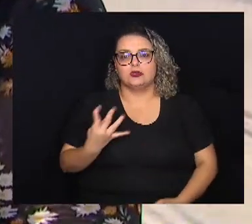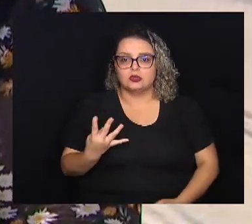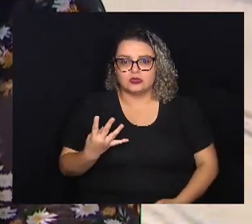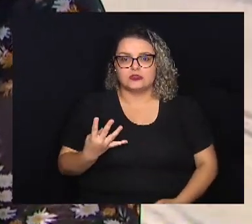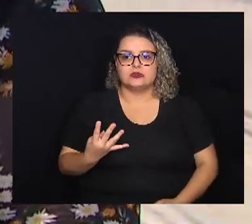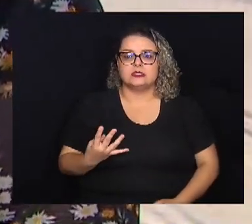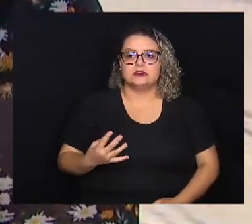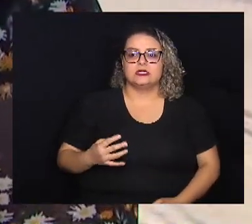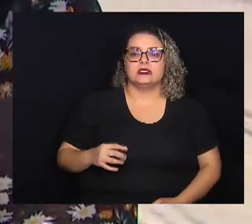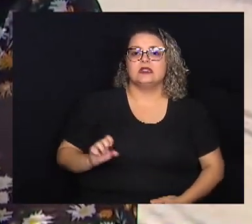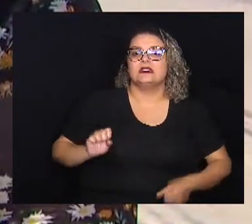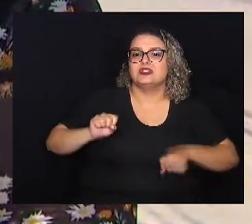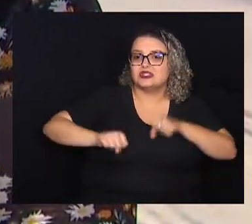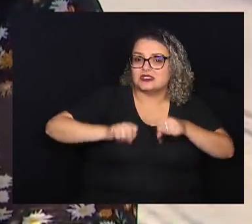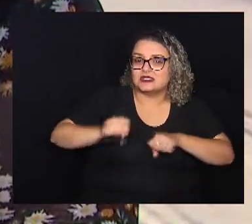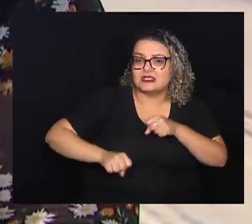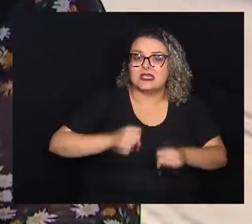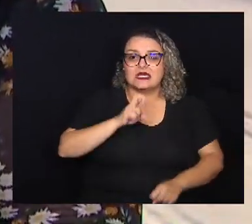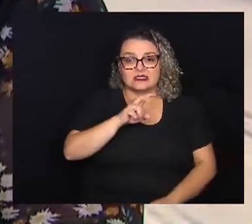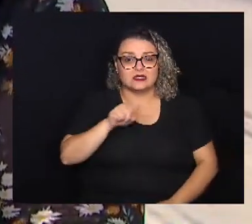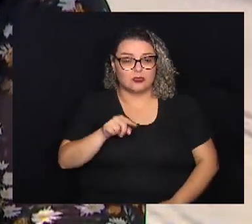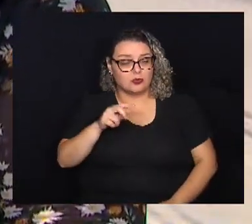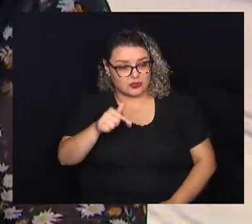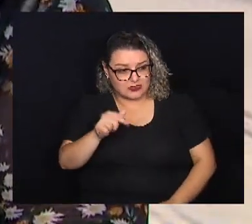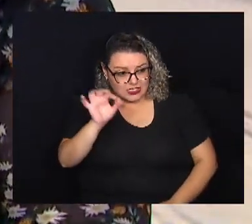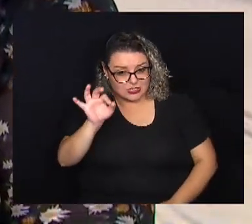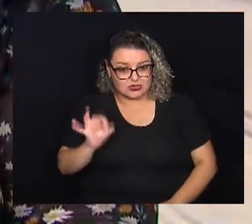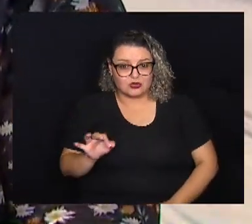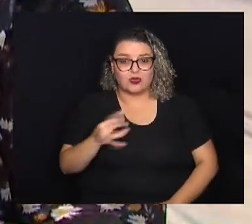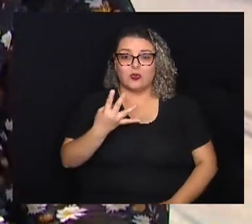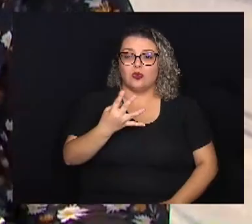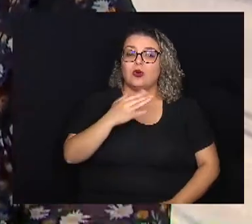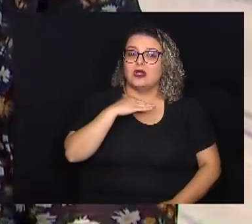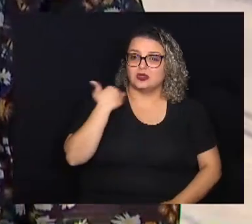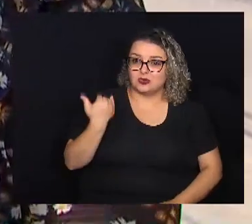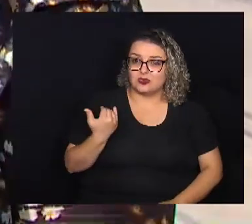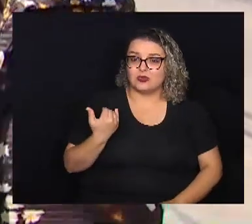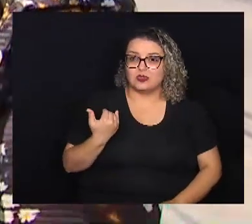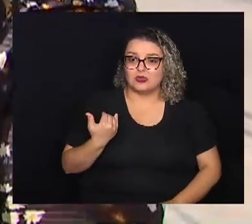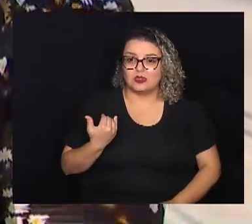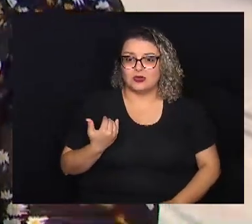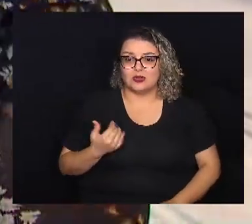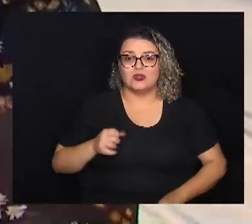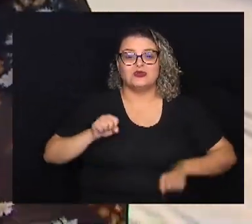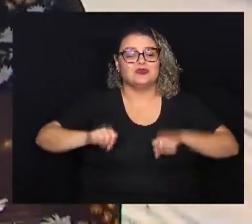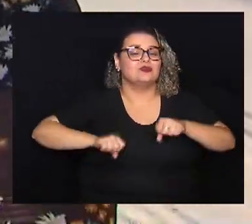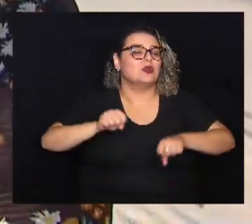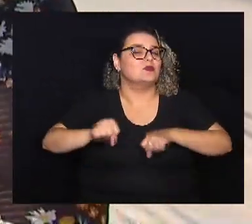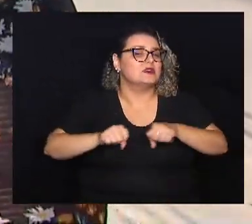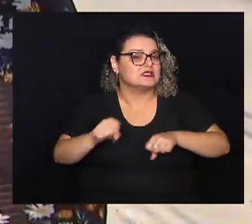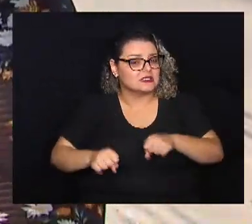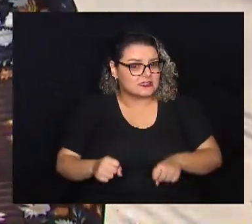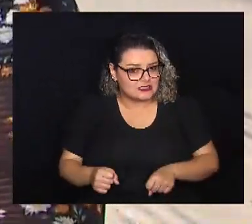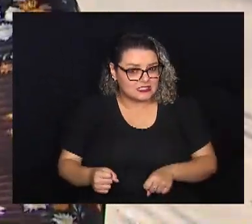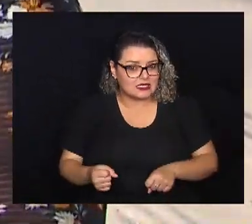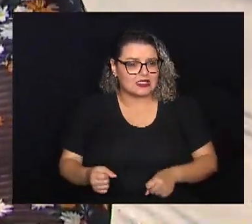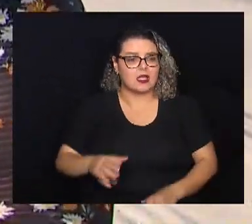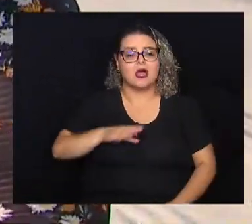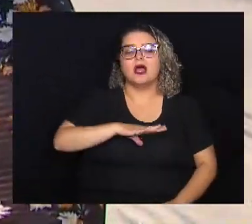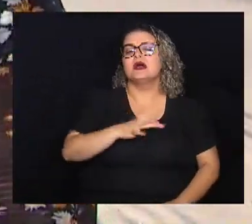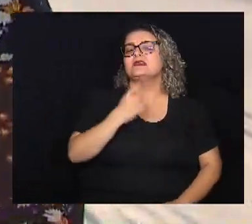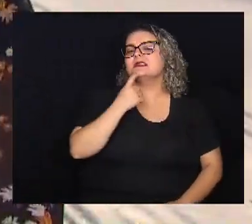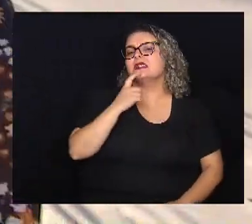% com 4 óbitos. Sobre a bicicleta, né? Nós, Campinas,